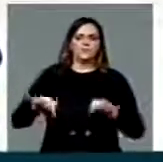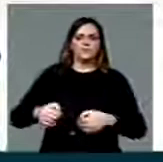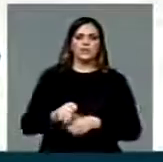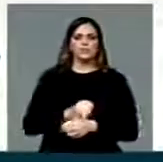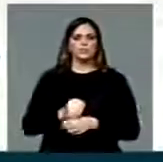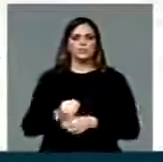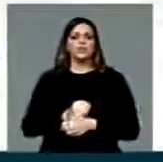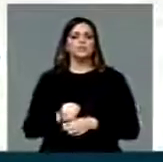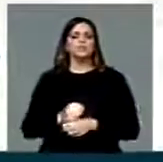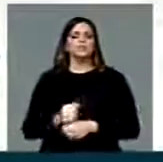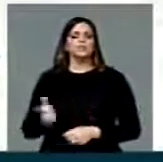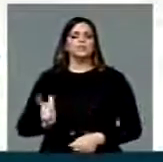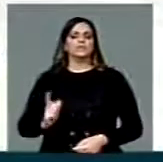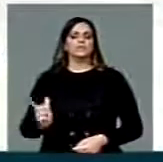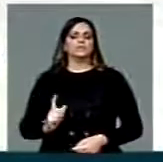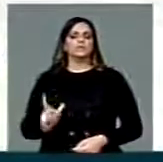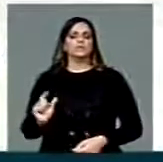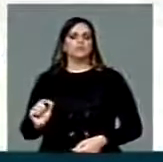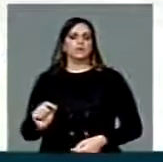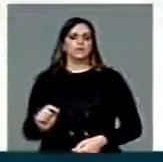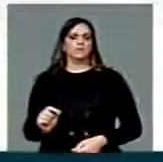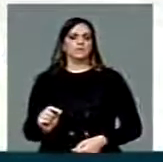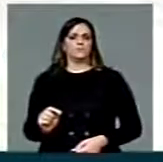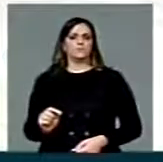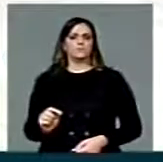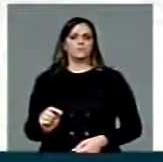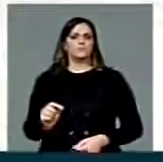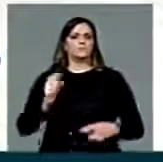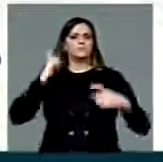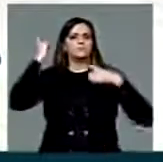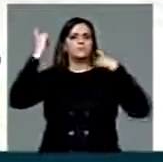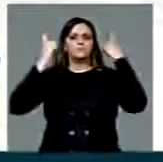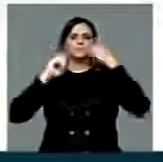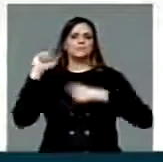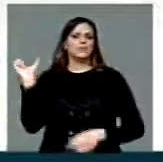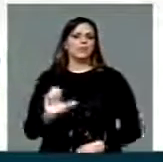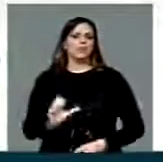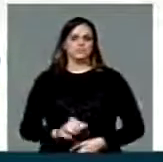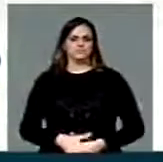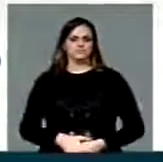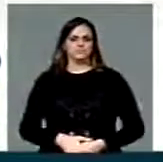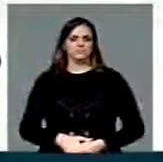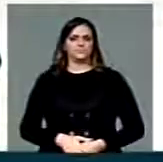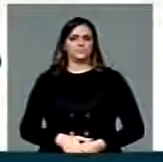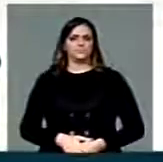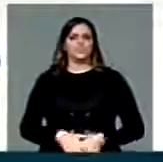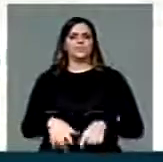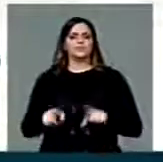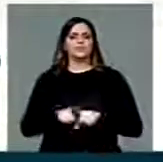ano, já uma fase de praticamente de desespero, porque até os reservatórios, nobre